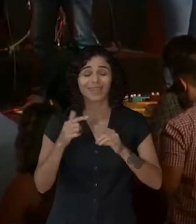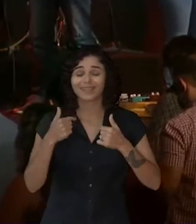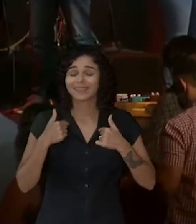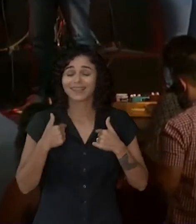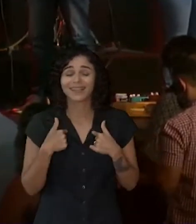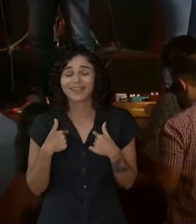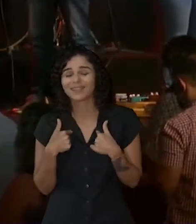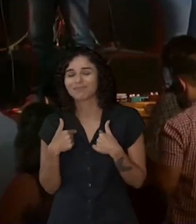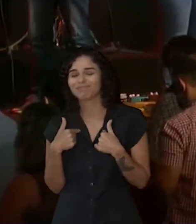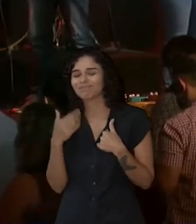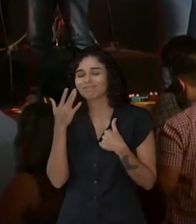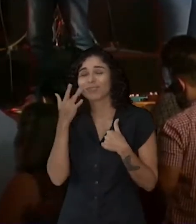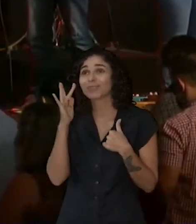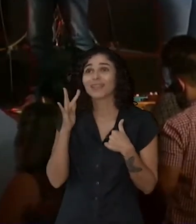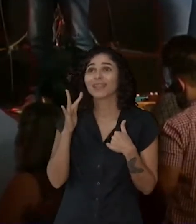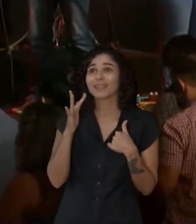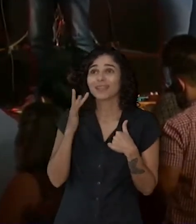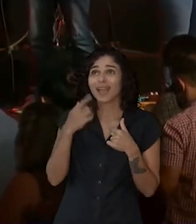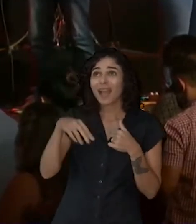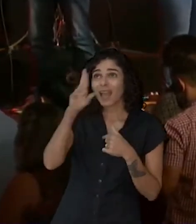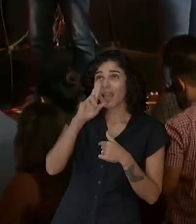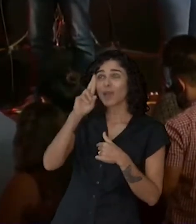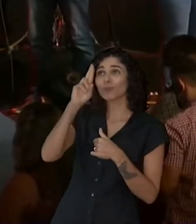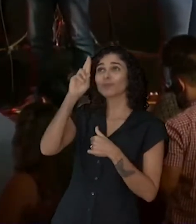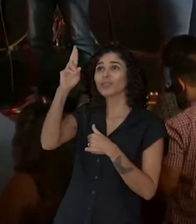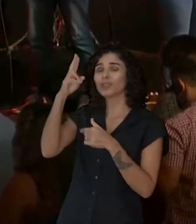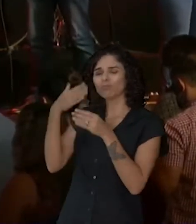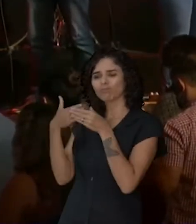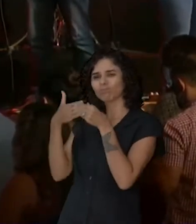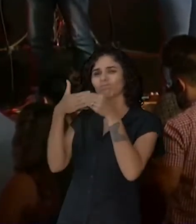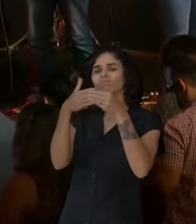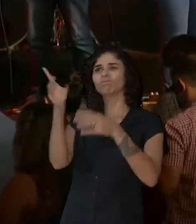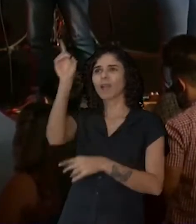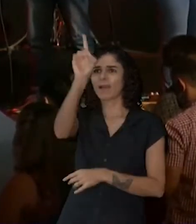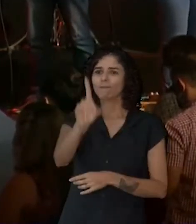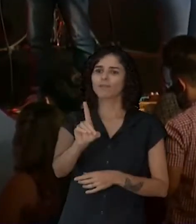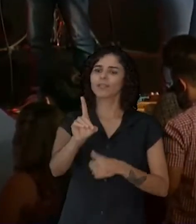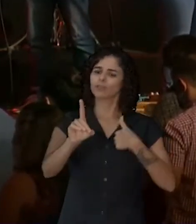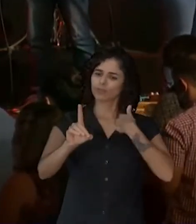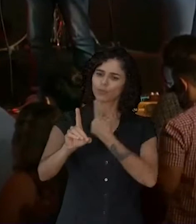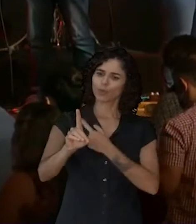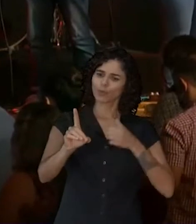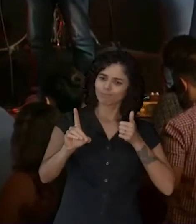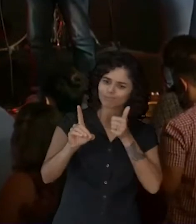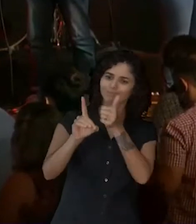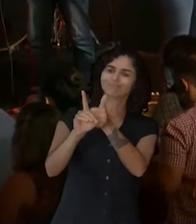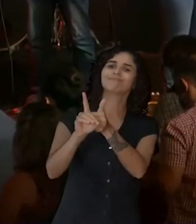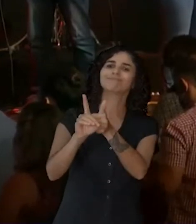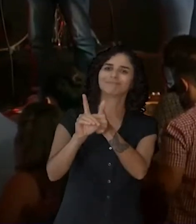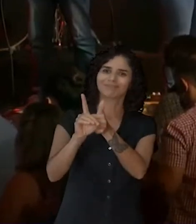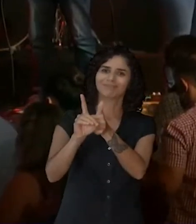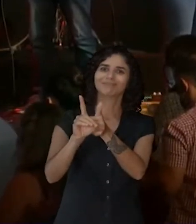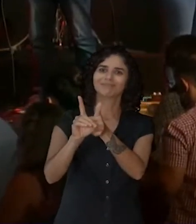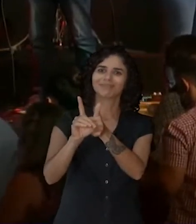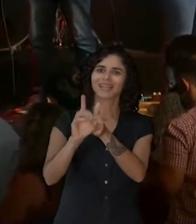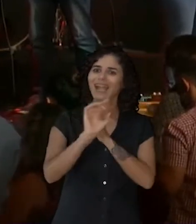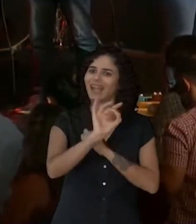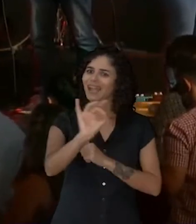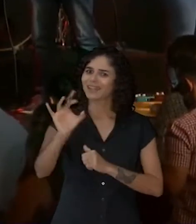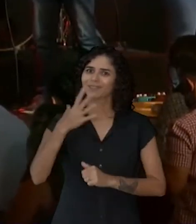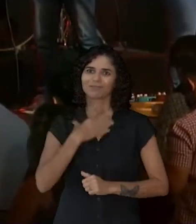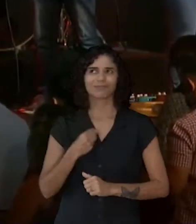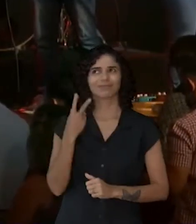conduzo o Senhor é que me conduz. E o Senhor conduz cada um dos teus filhos. Então agora eu peço